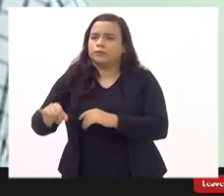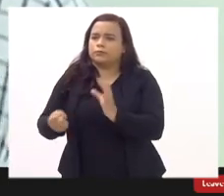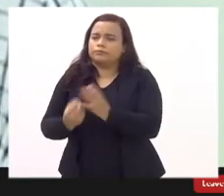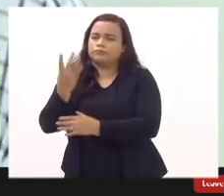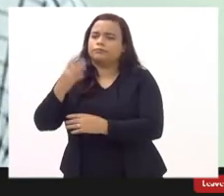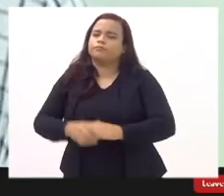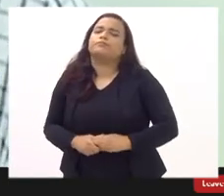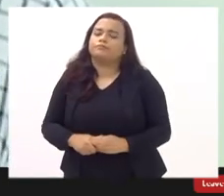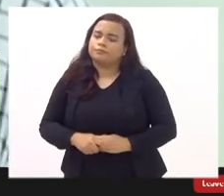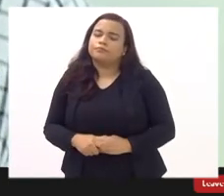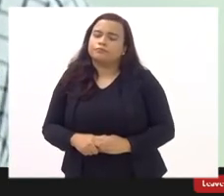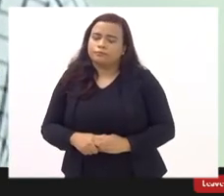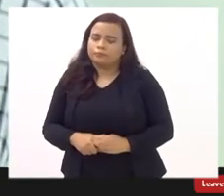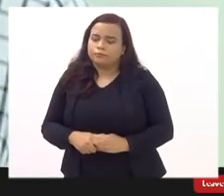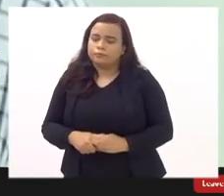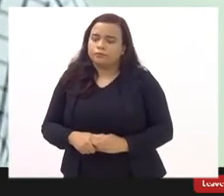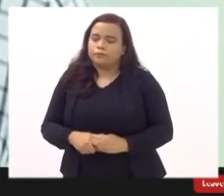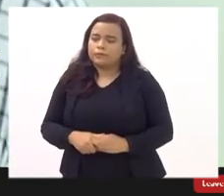envolverão. Tá?